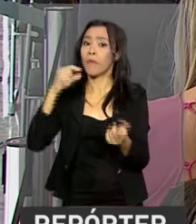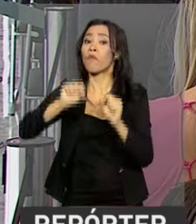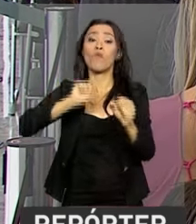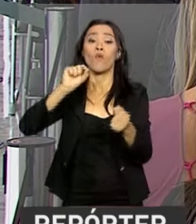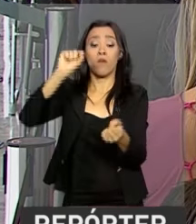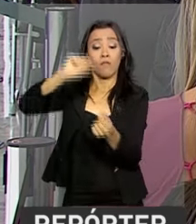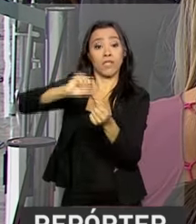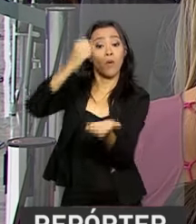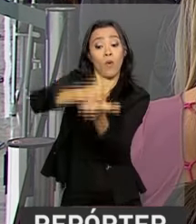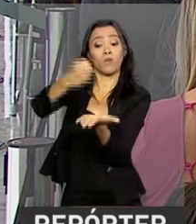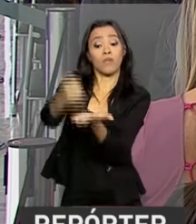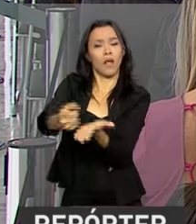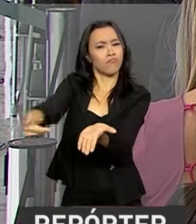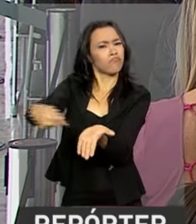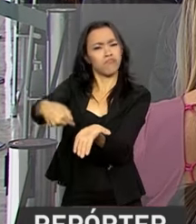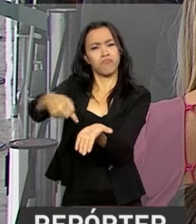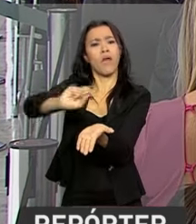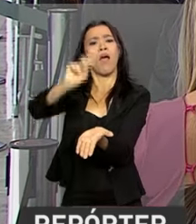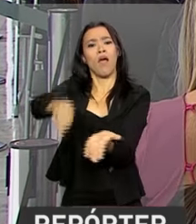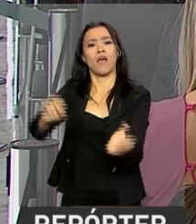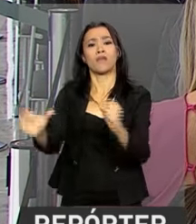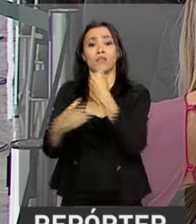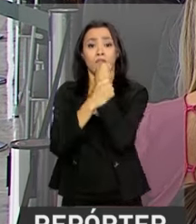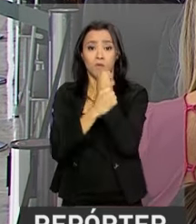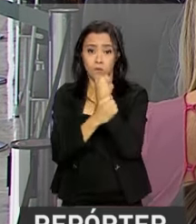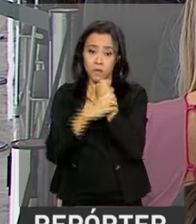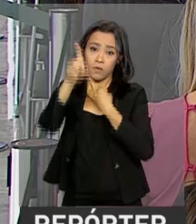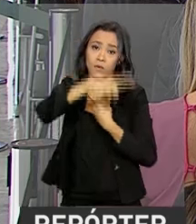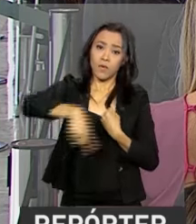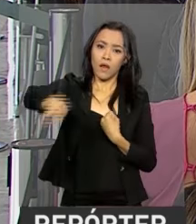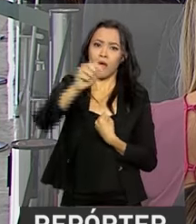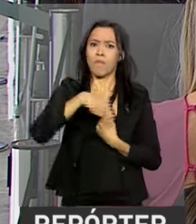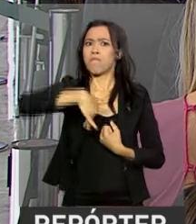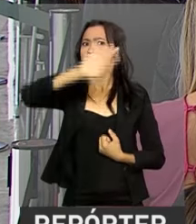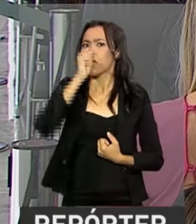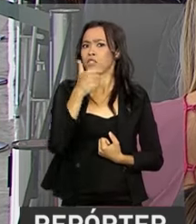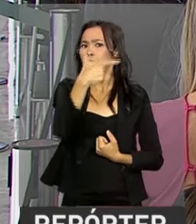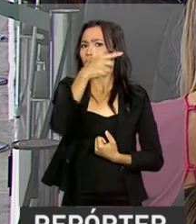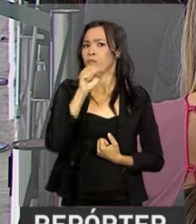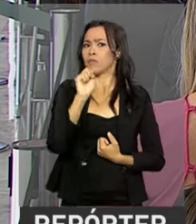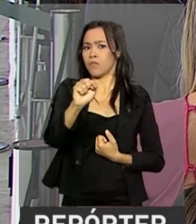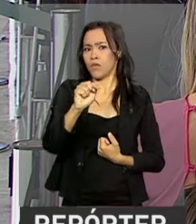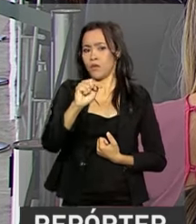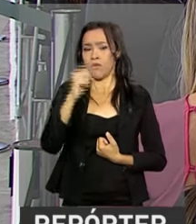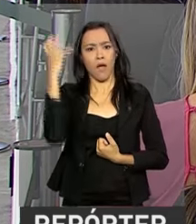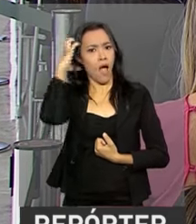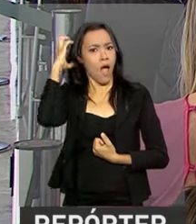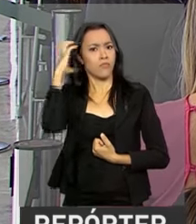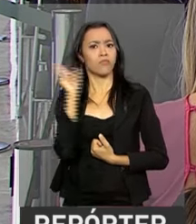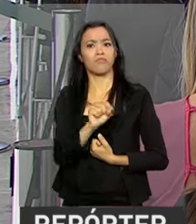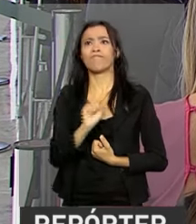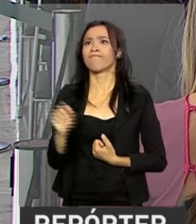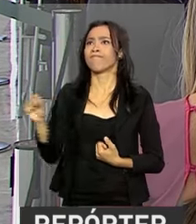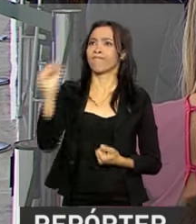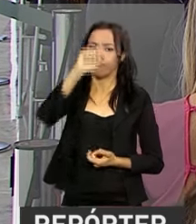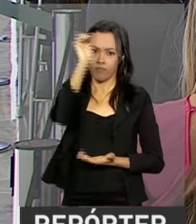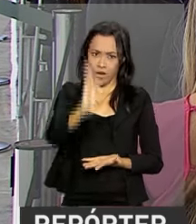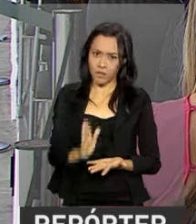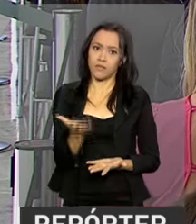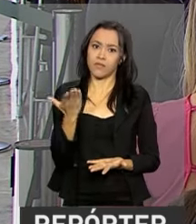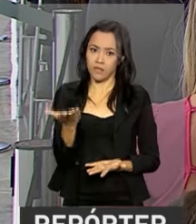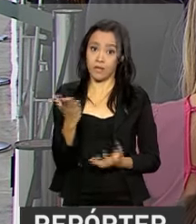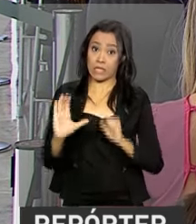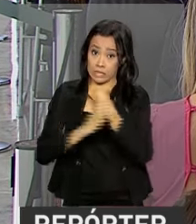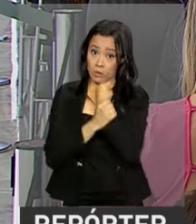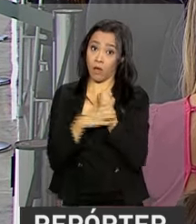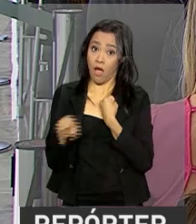como objetivo justamente garantir a sobrevivência das mais de 2 mil rádios AM que cobrem todo o território nacional.